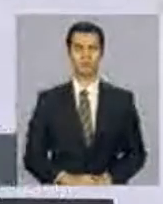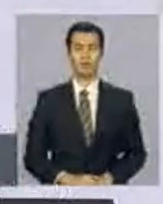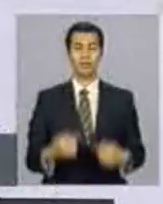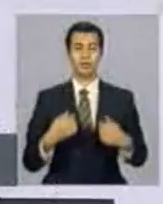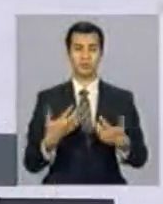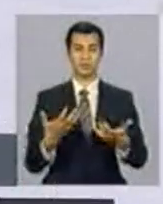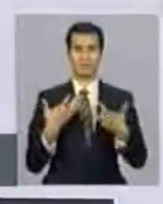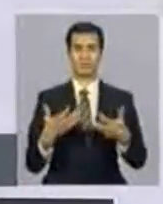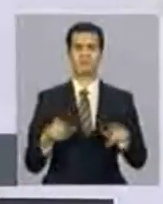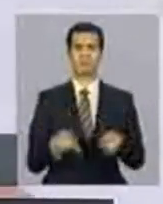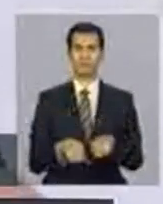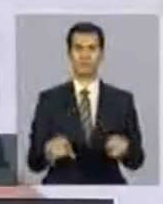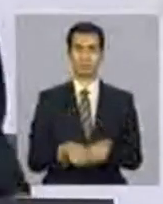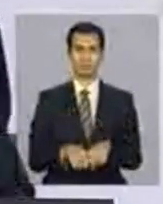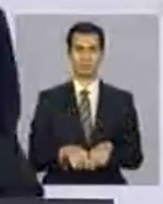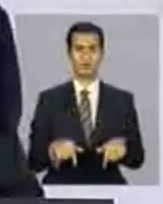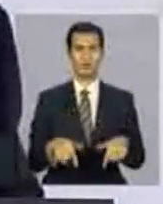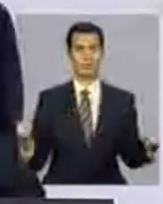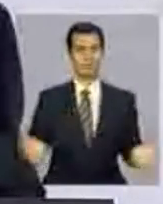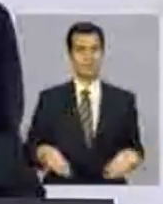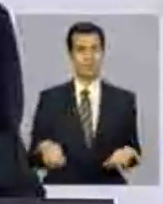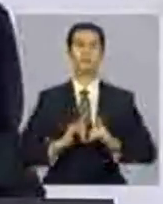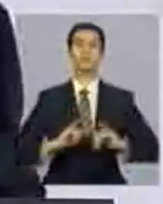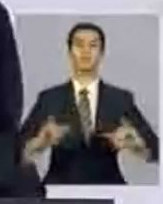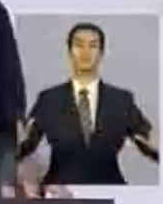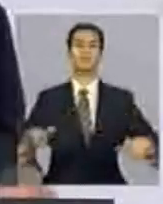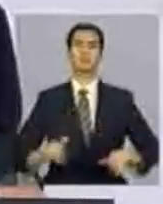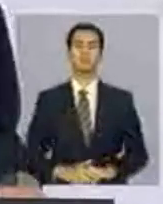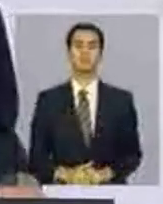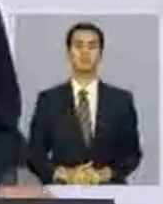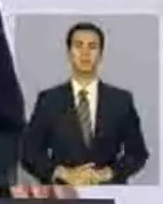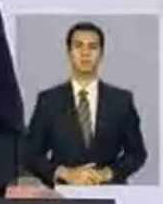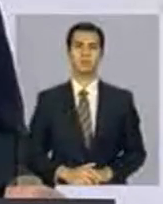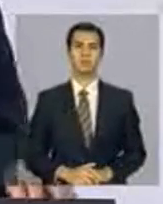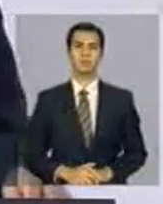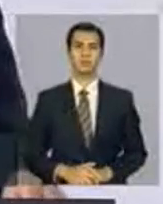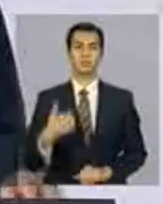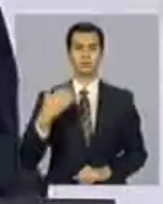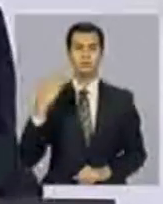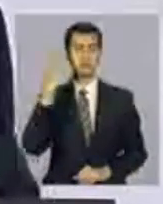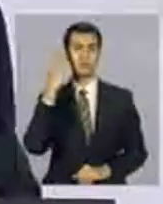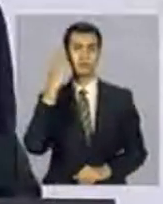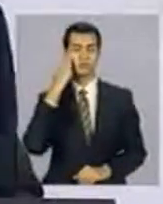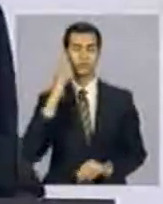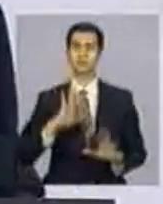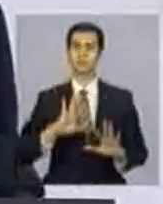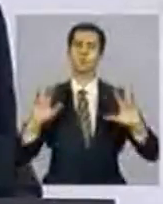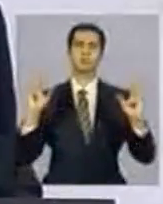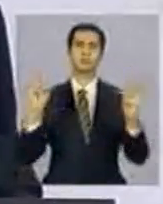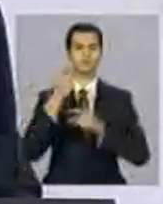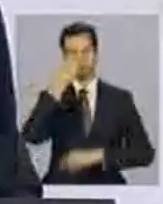Eu queria também, aqui nesse momento, dizer que sem todos os que